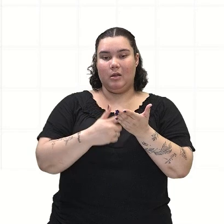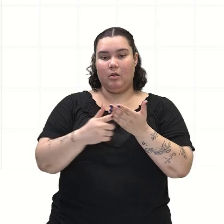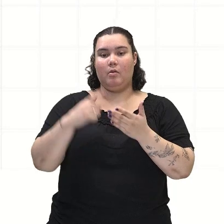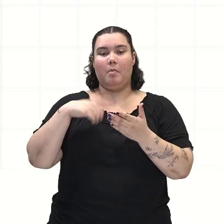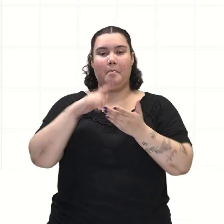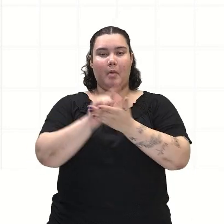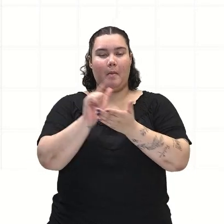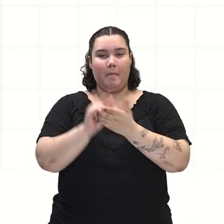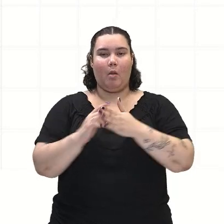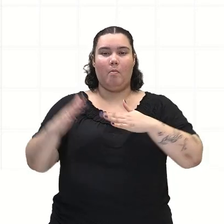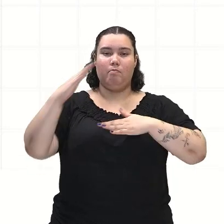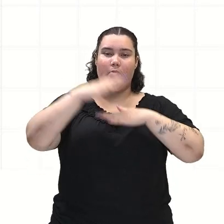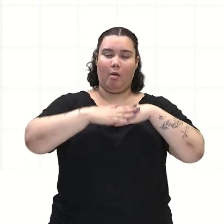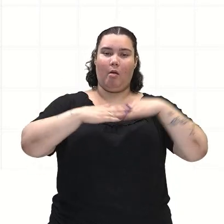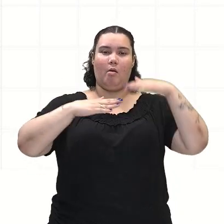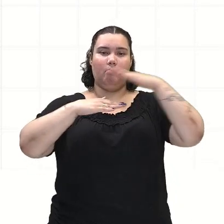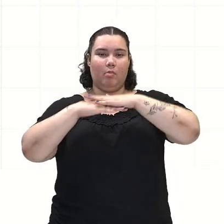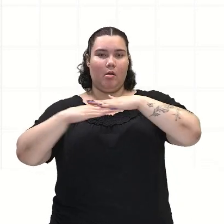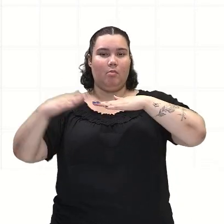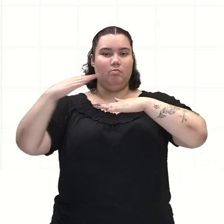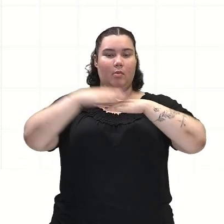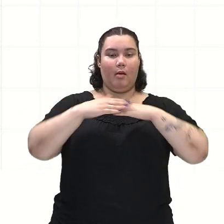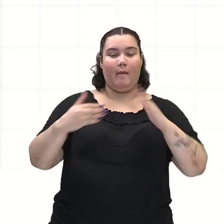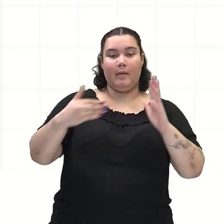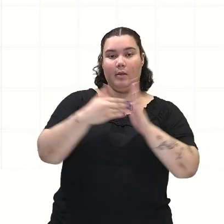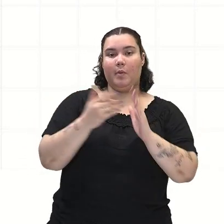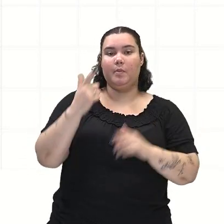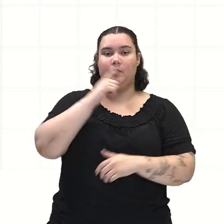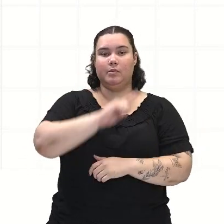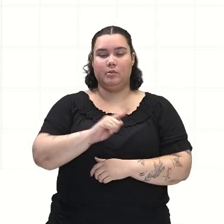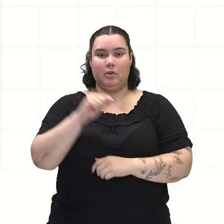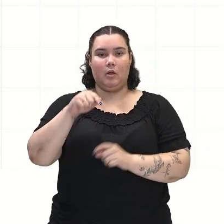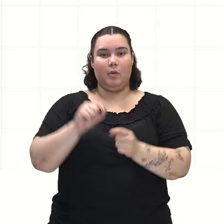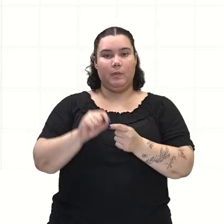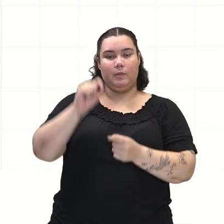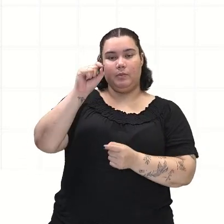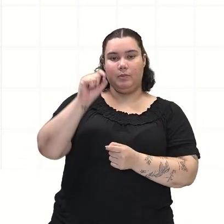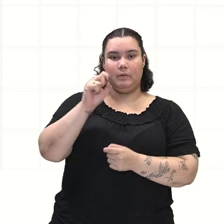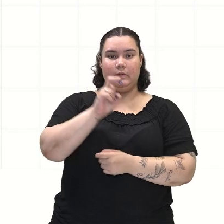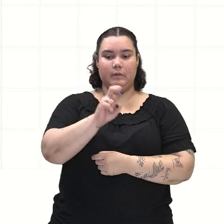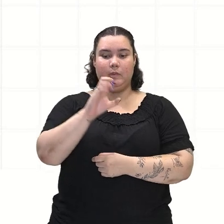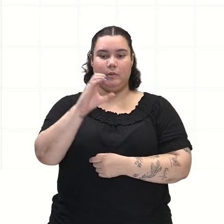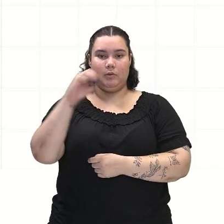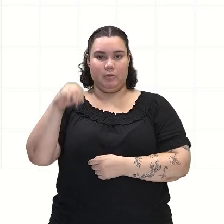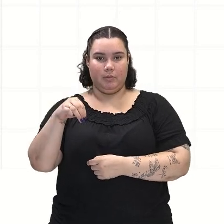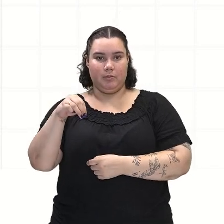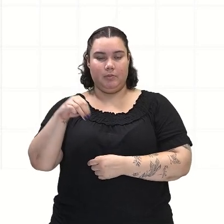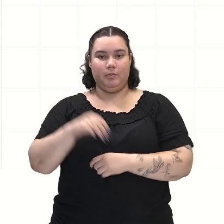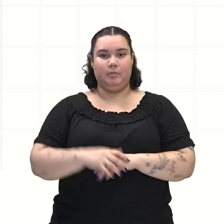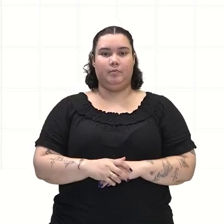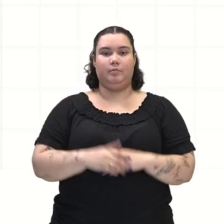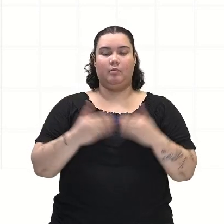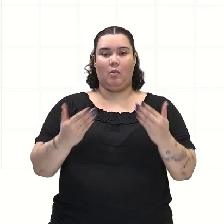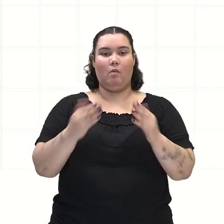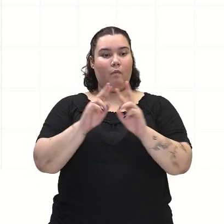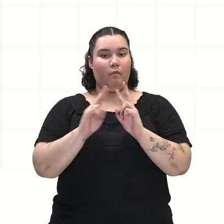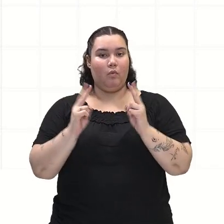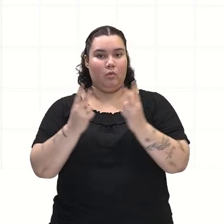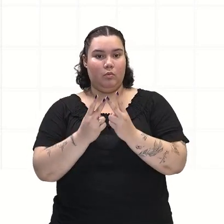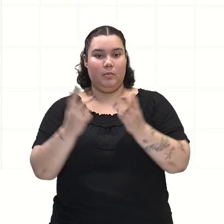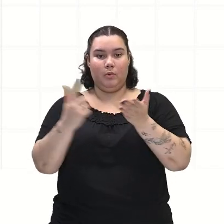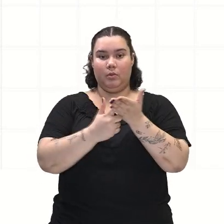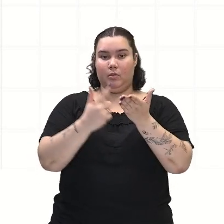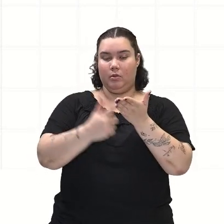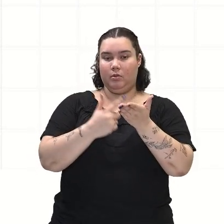por folha, até chegar a uma altura de 5 centímetros. Então, o volume do